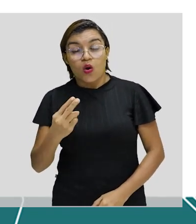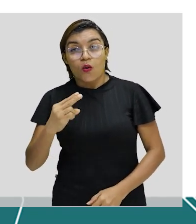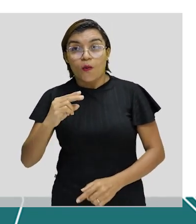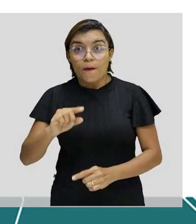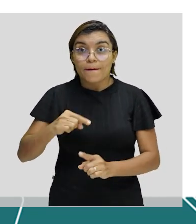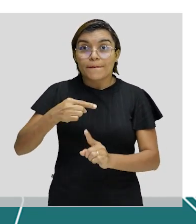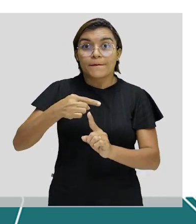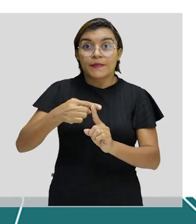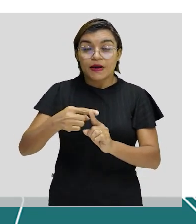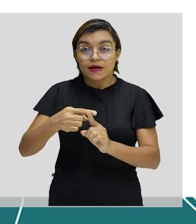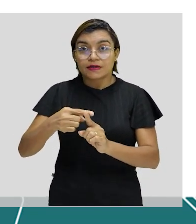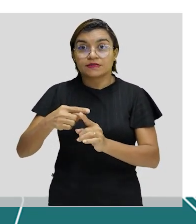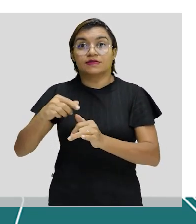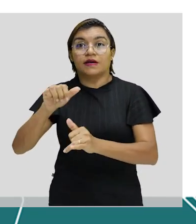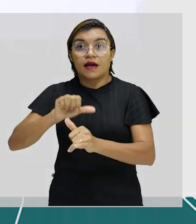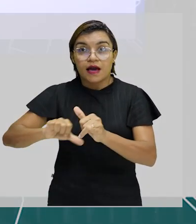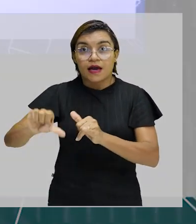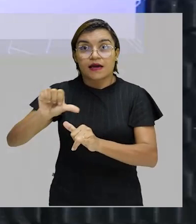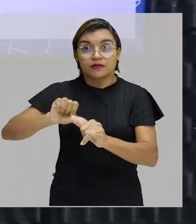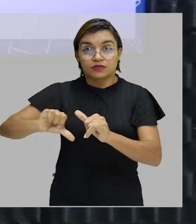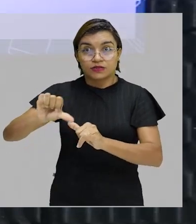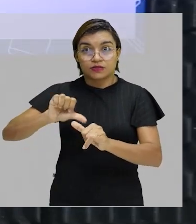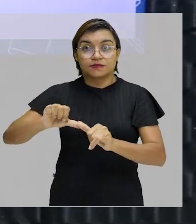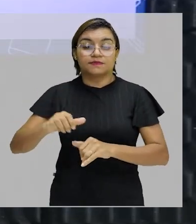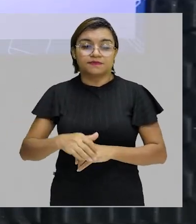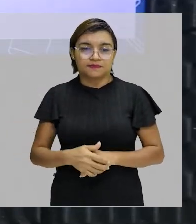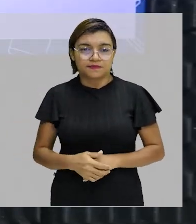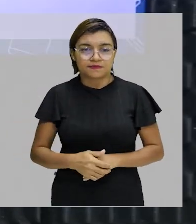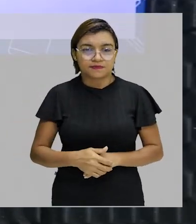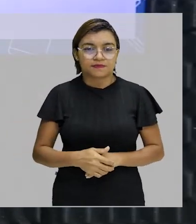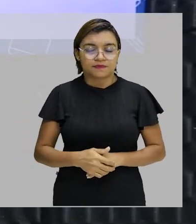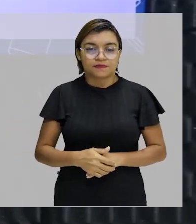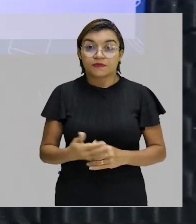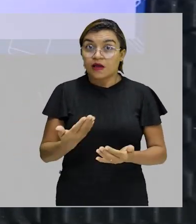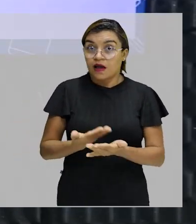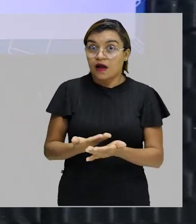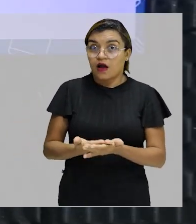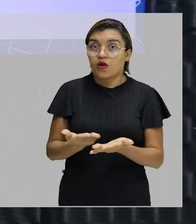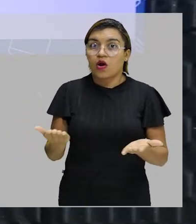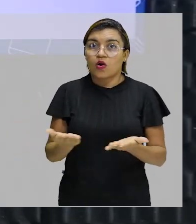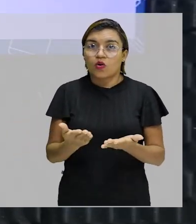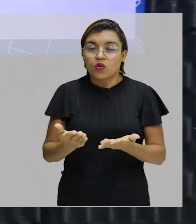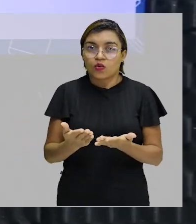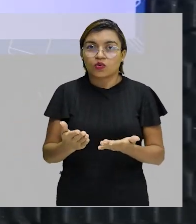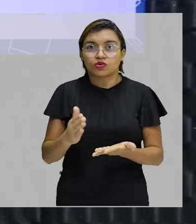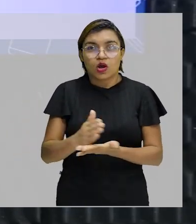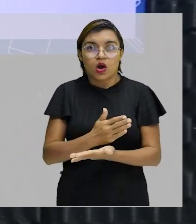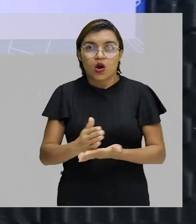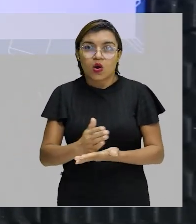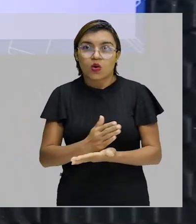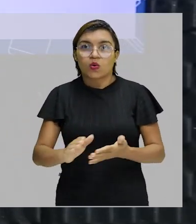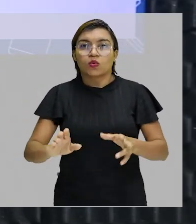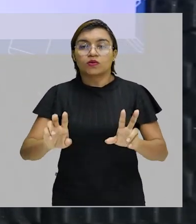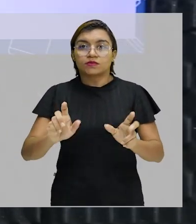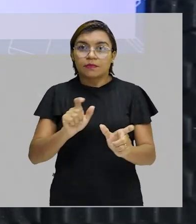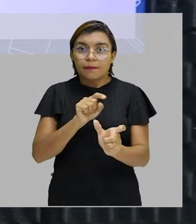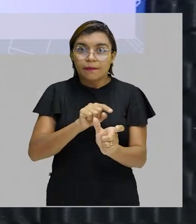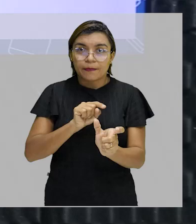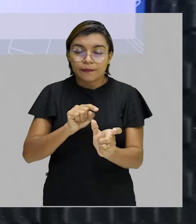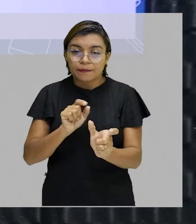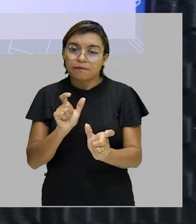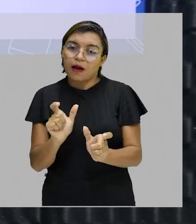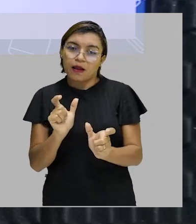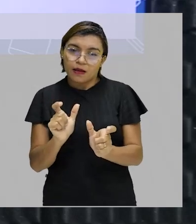certo? E aí, na nossa aula, nós vamos trabalhar com alguns termos: reagente em excesso,